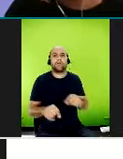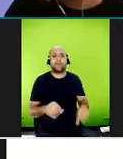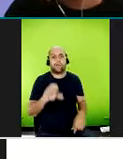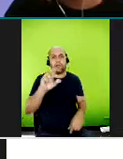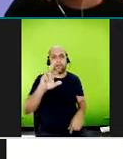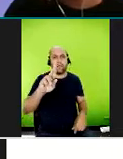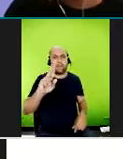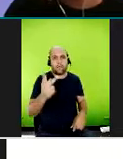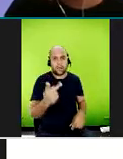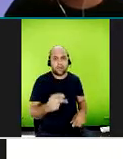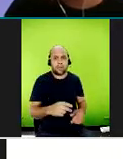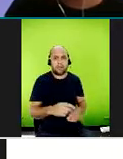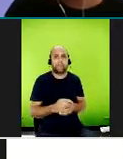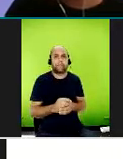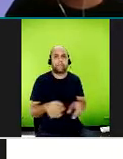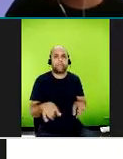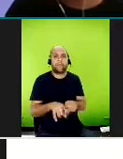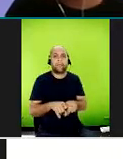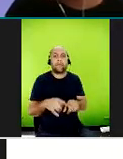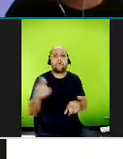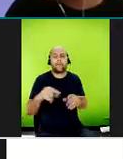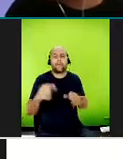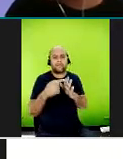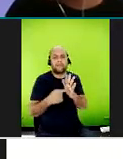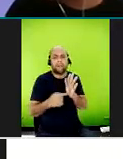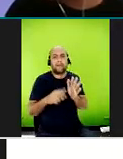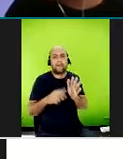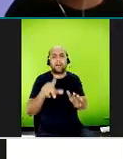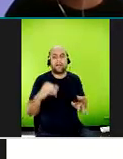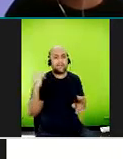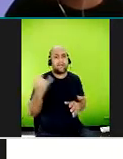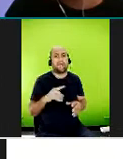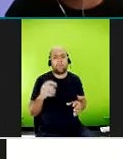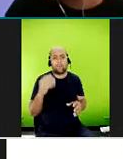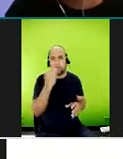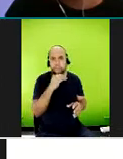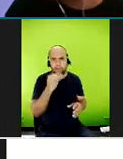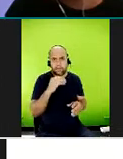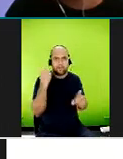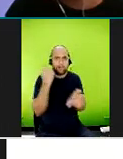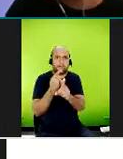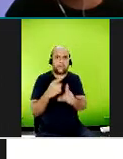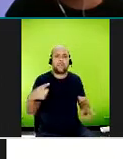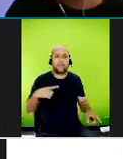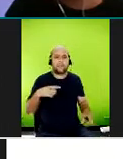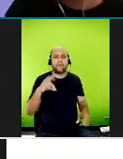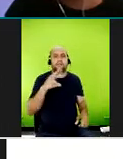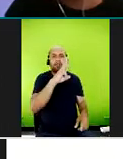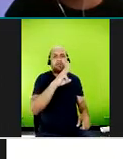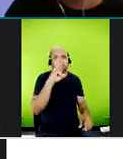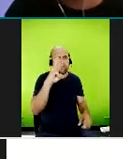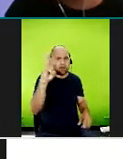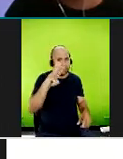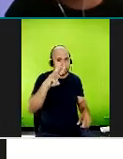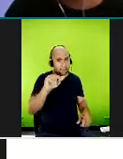que falo já já também é e mais detalhes sobre a vaga eu acho que é fácil de achar né a gente tem lá o site da Vale para